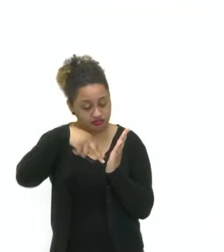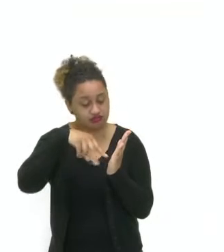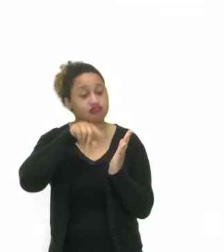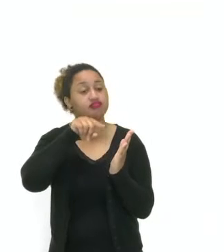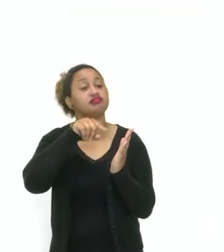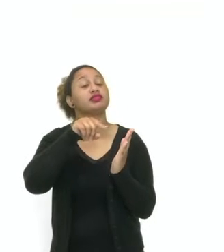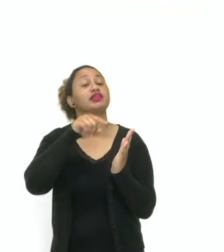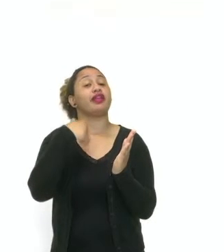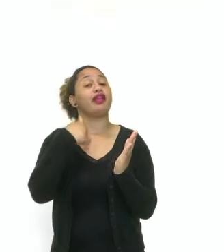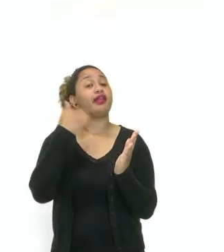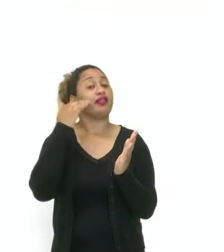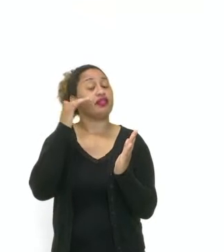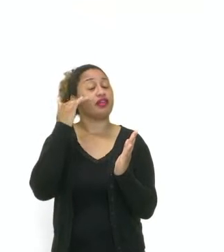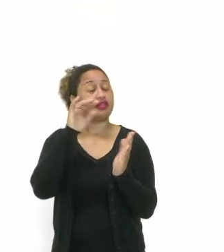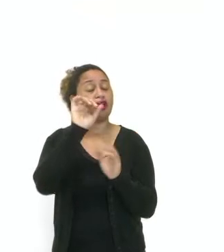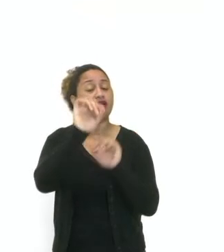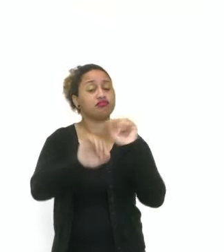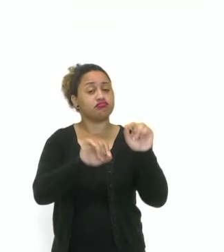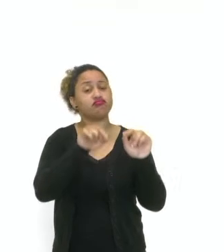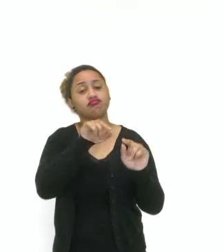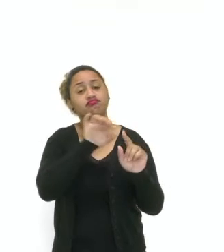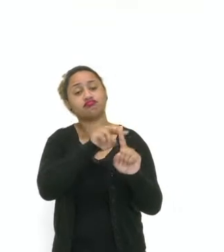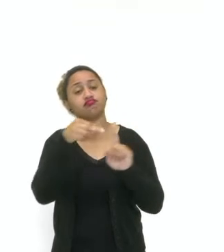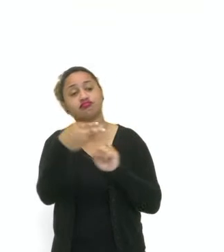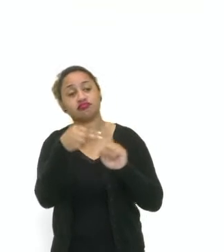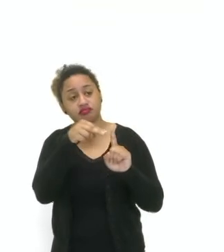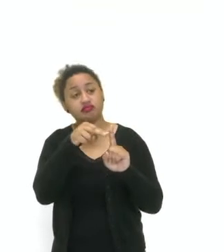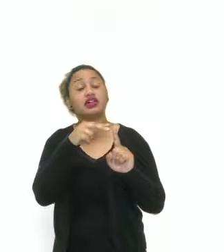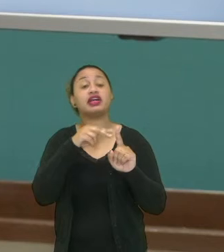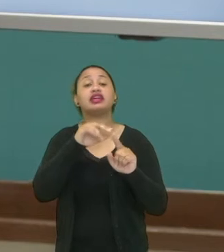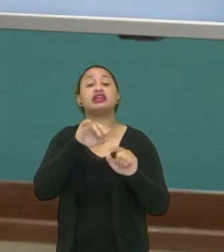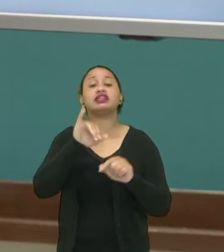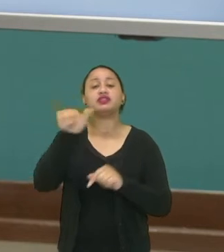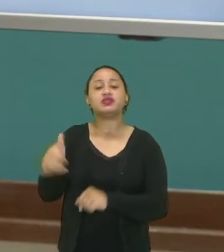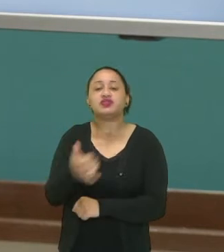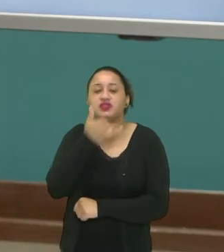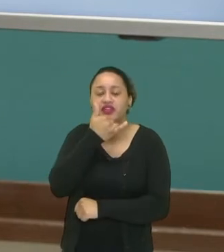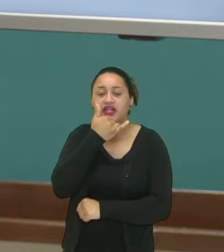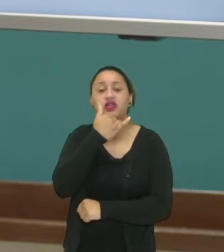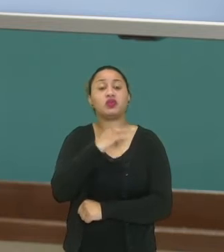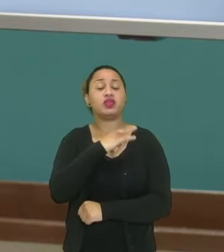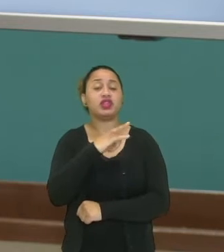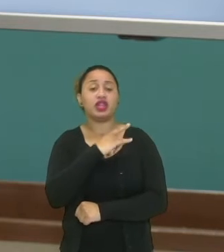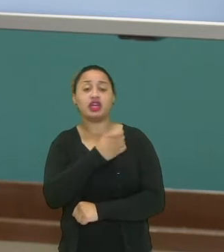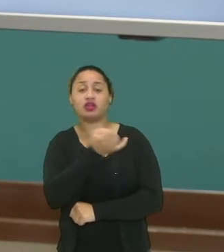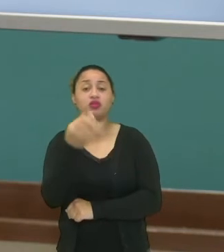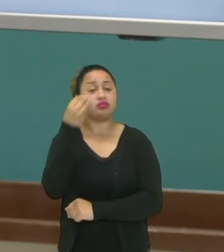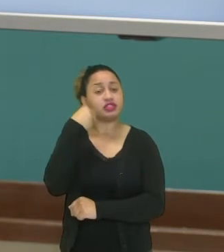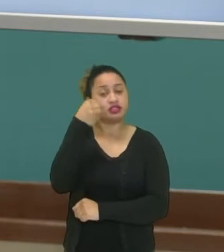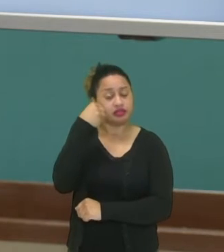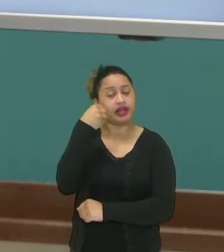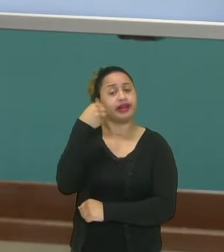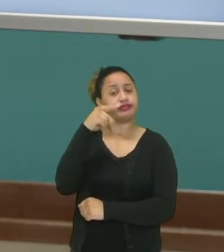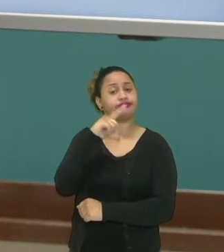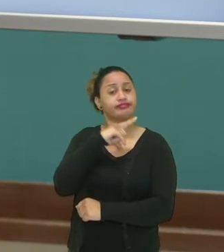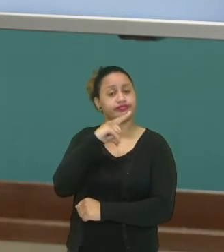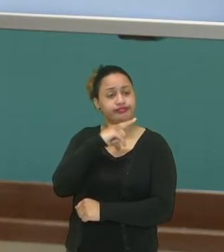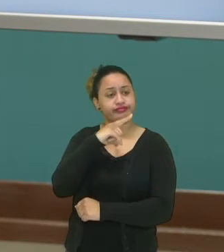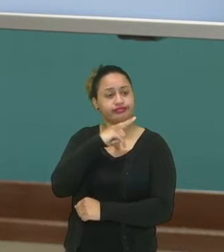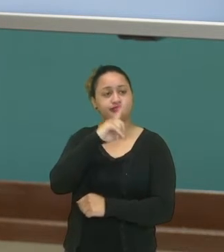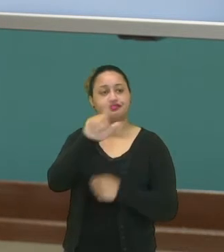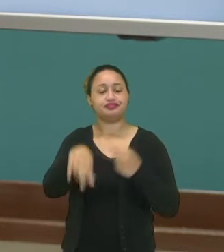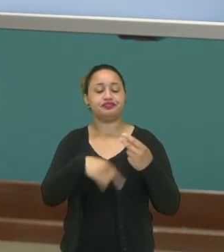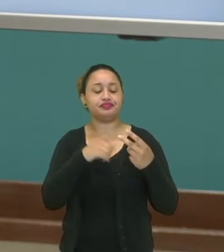admitir a tese ou conclusão, justificando-a por meio de evidências empíricas, tá? Então,